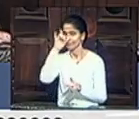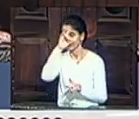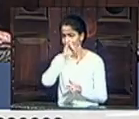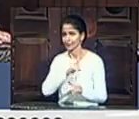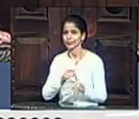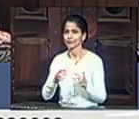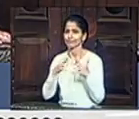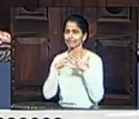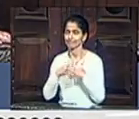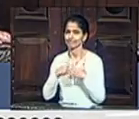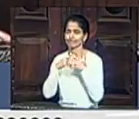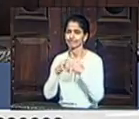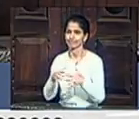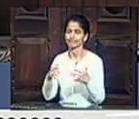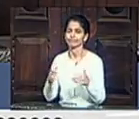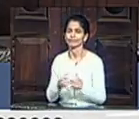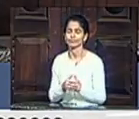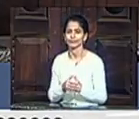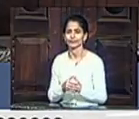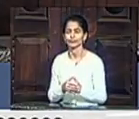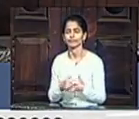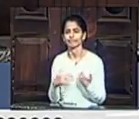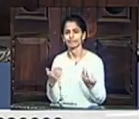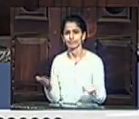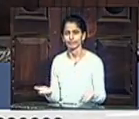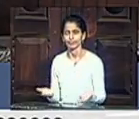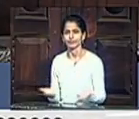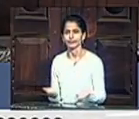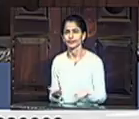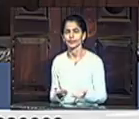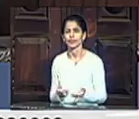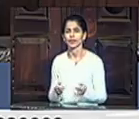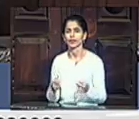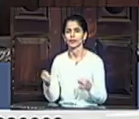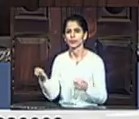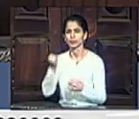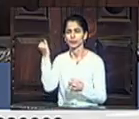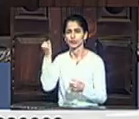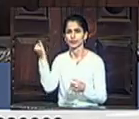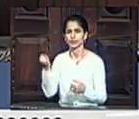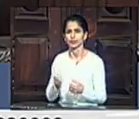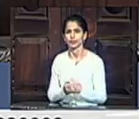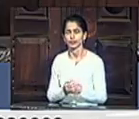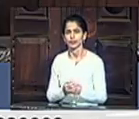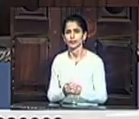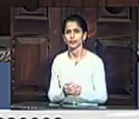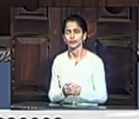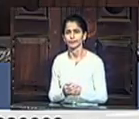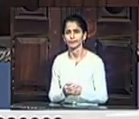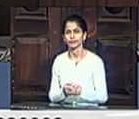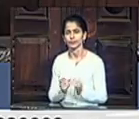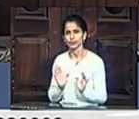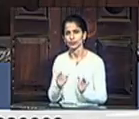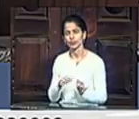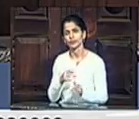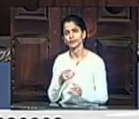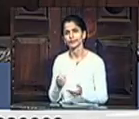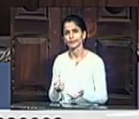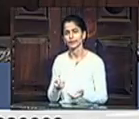esse ano. E aí é fundamental o que eu venho colocando